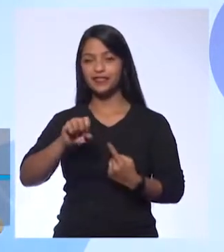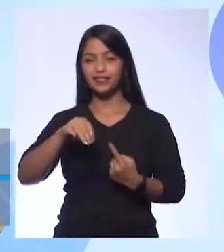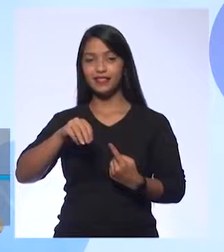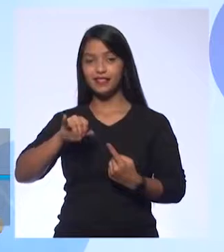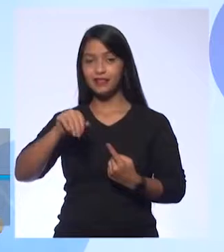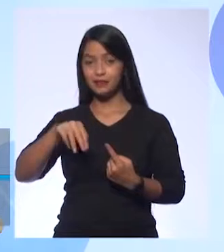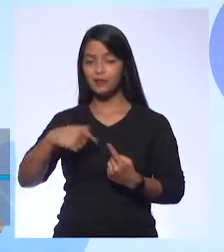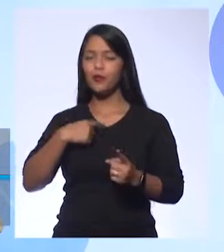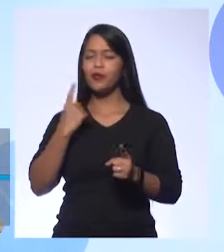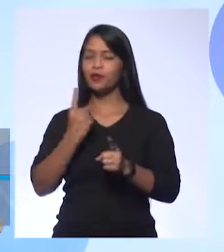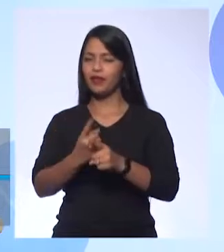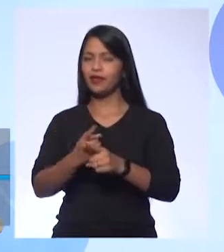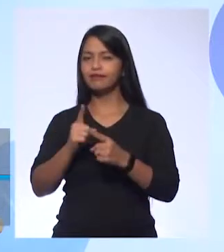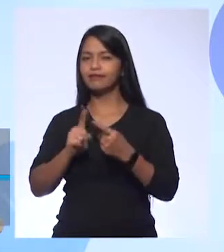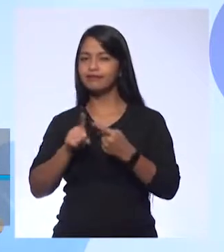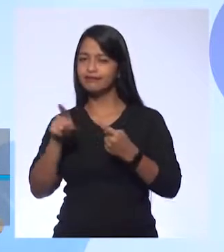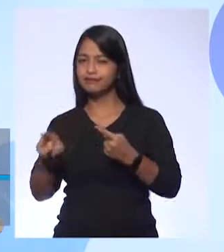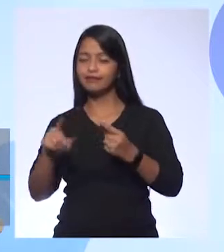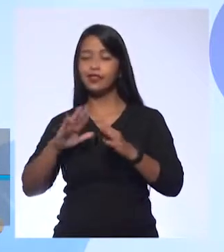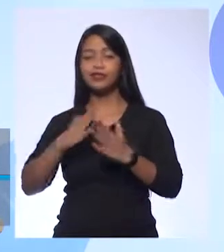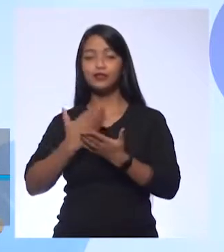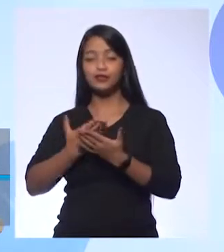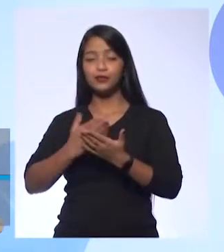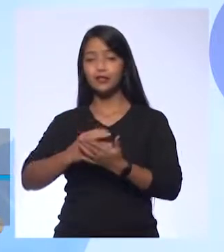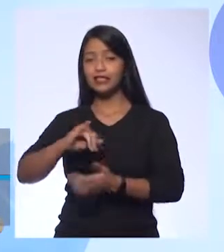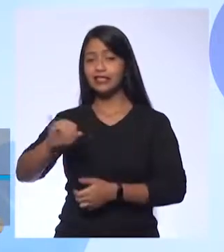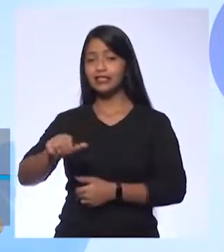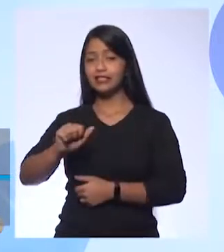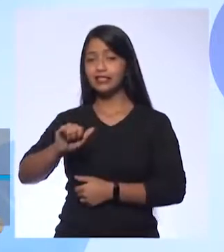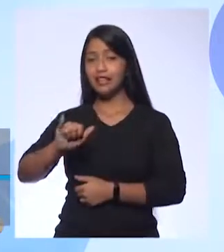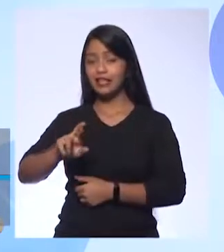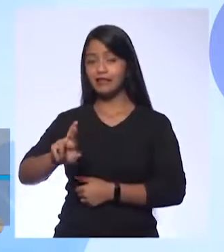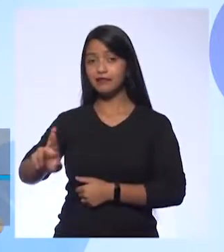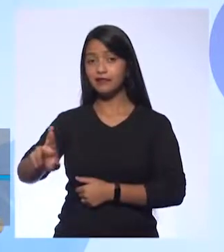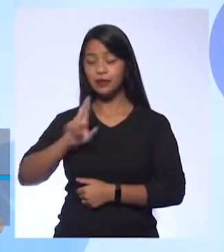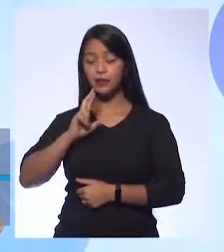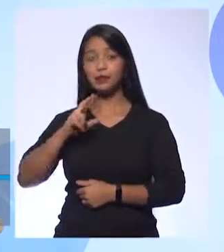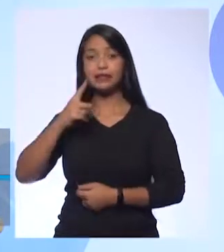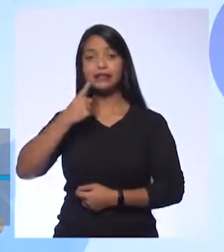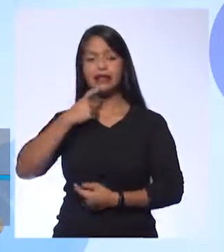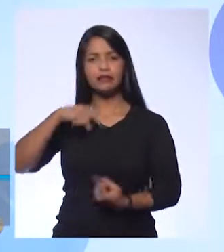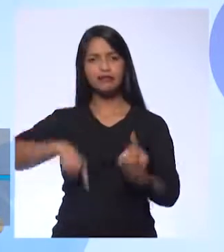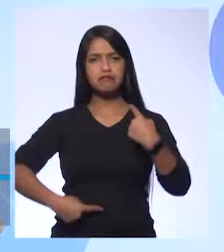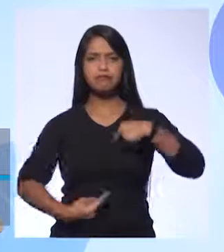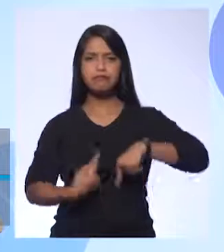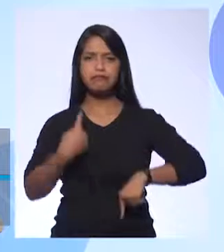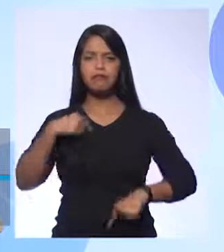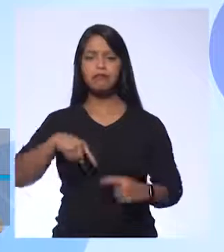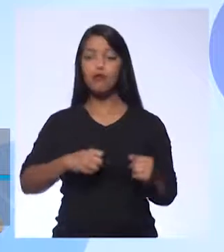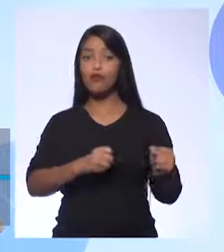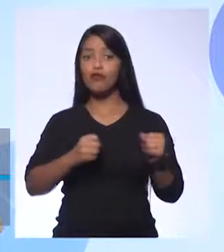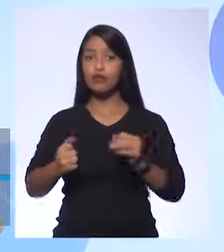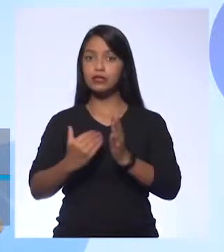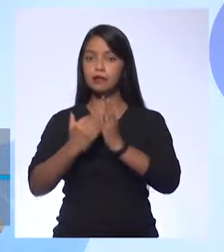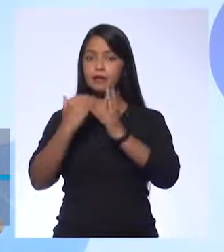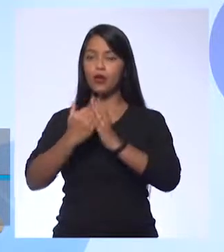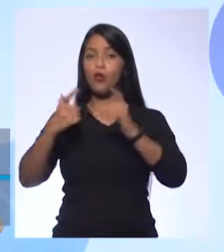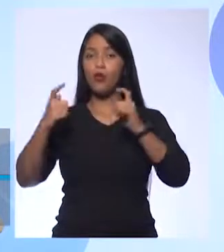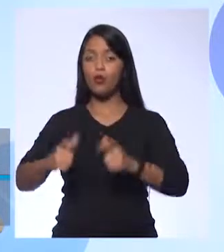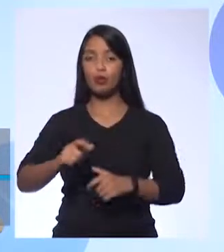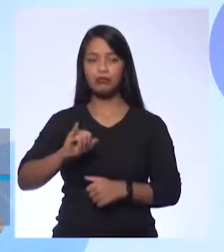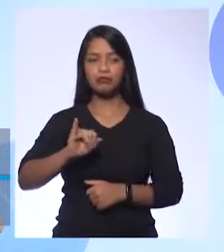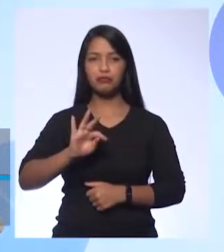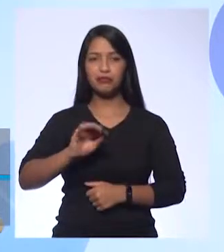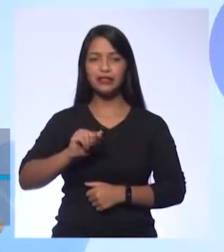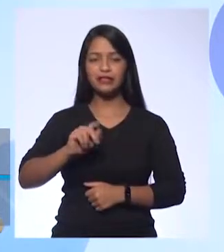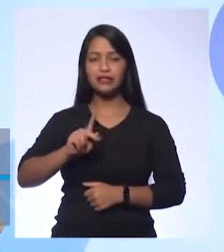que é da escola Jair Bart, que respondeu que precisa mandar sangue com mais força. Ela é aluna lá de Olha. Itapetininga. Mas tem a aluna Yasmin